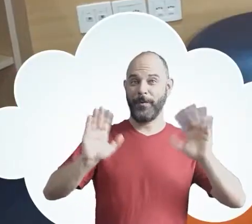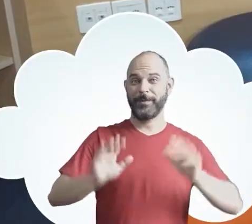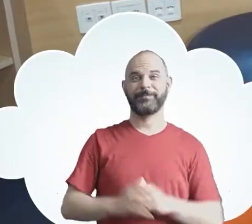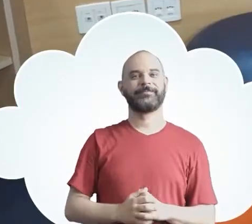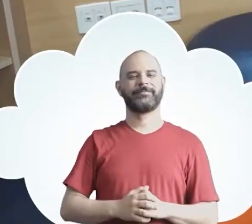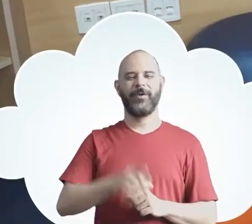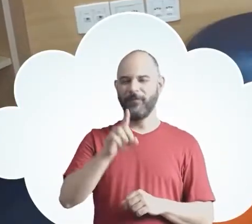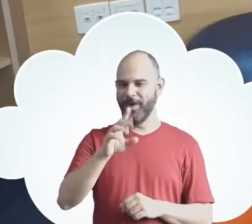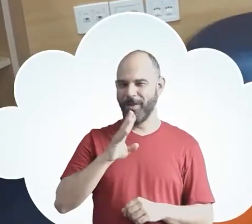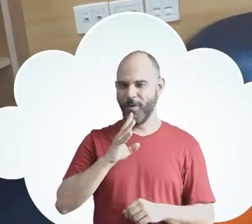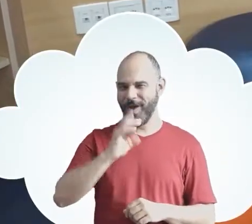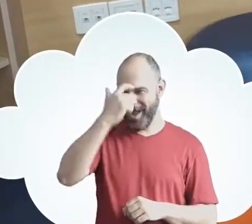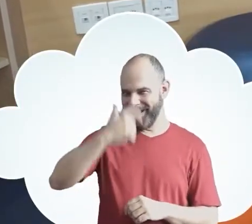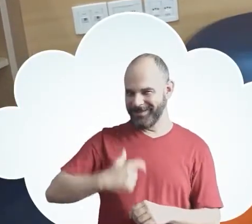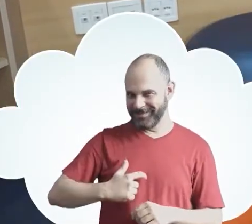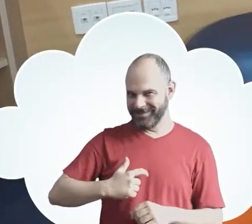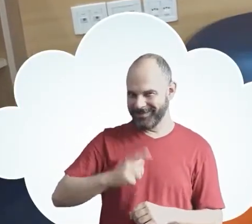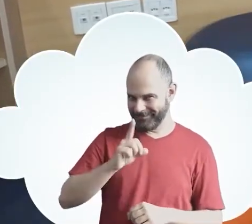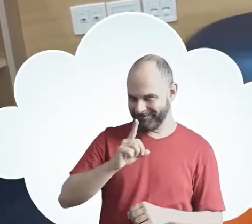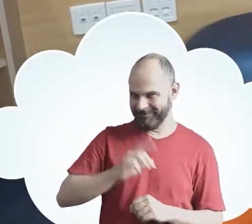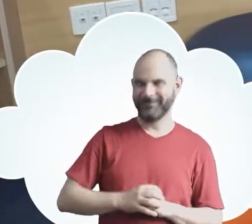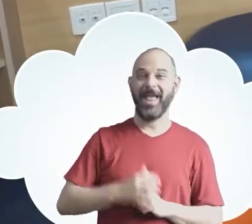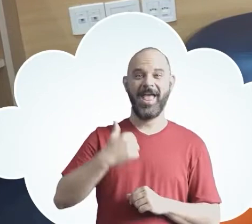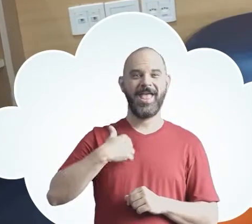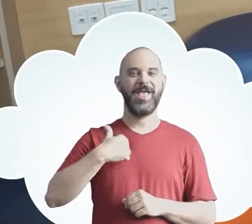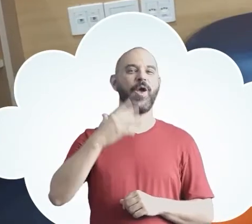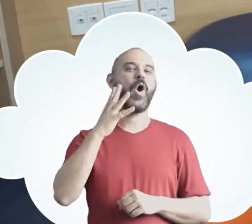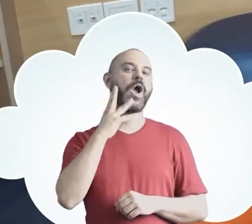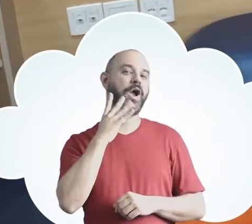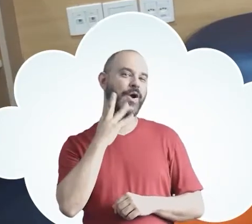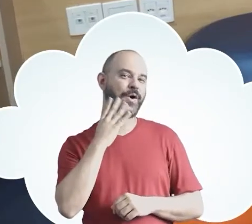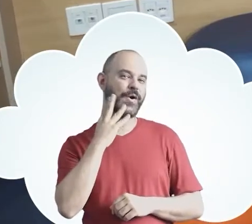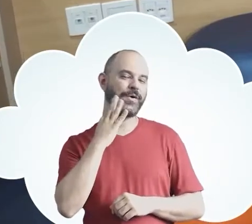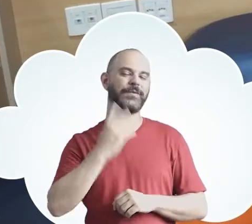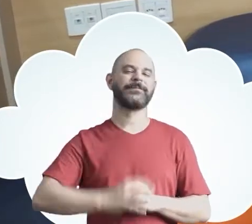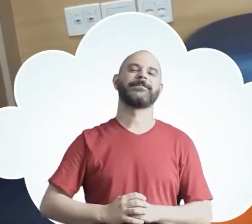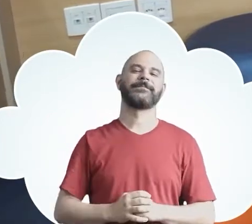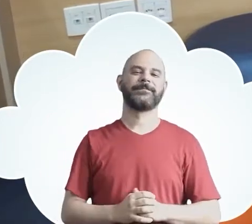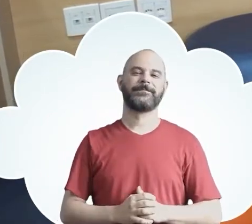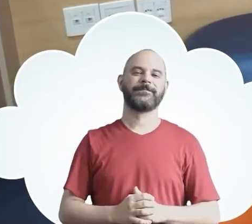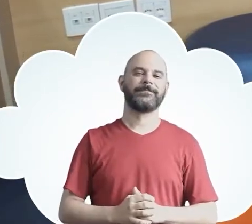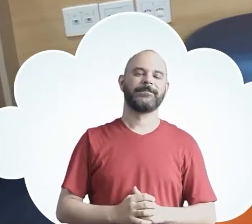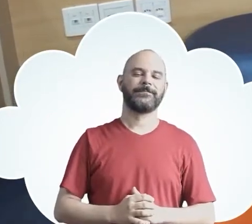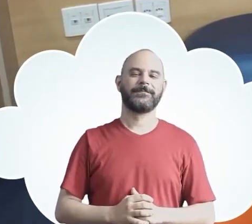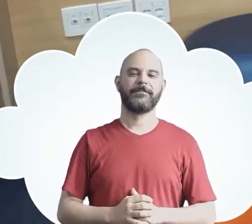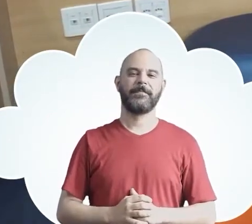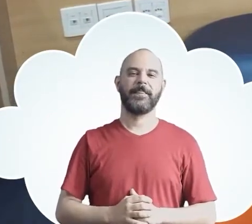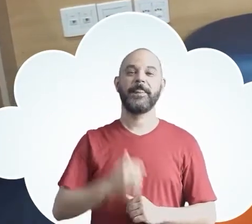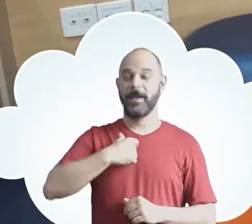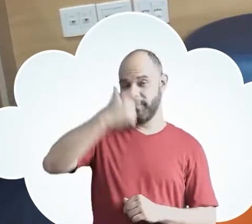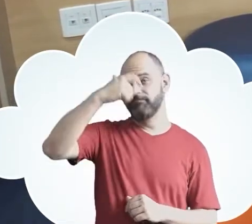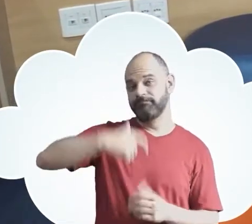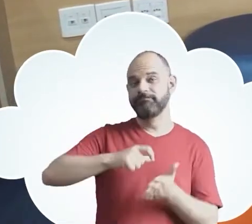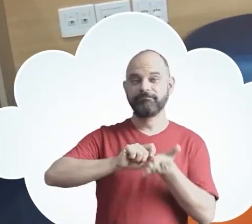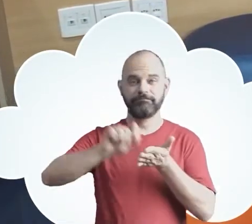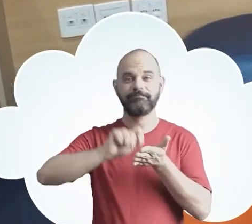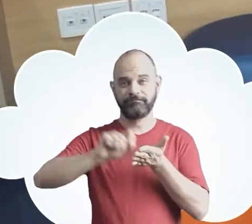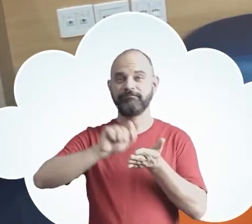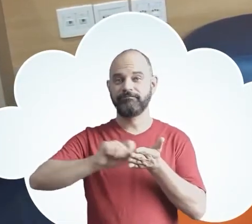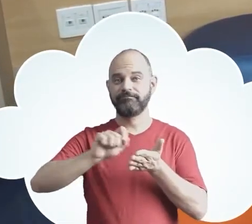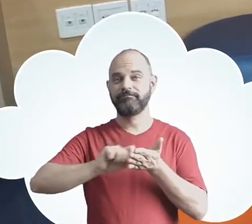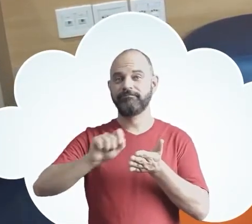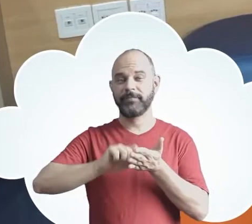Oi, gente! Você já me conhece, não é? Eu sou a Chicória da Silva Bourbon. Sou uma